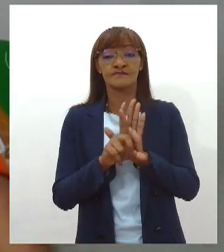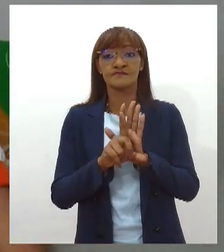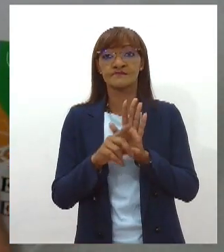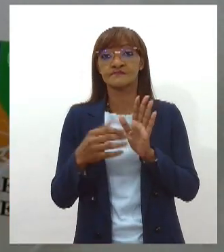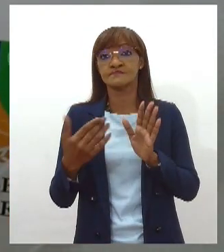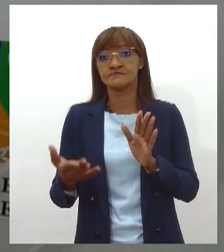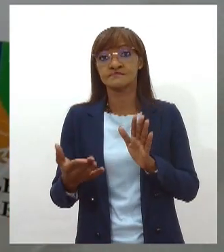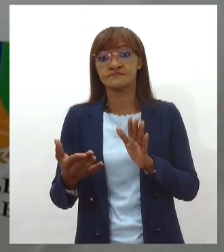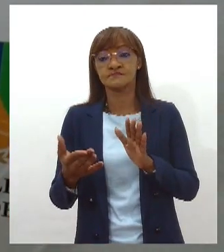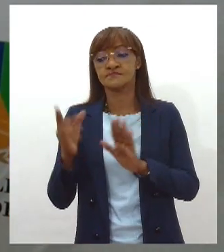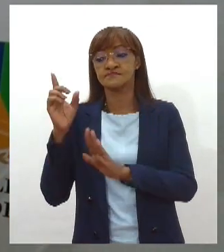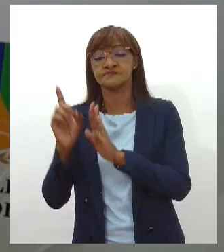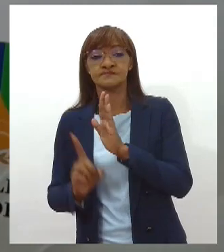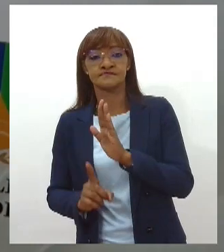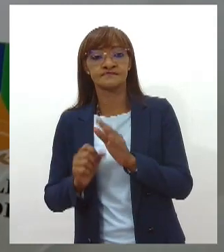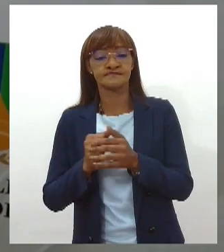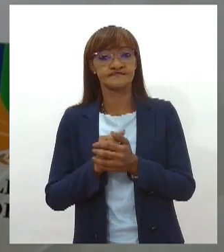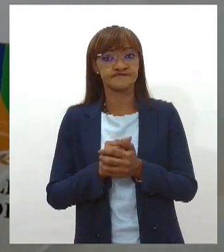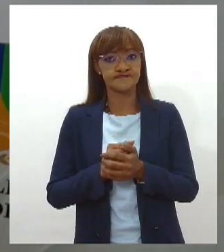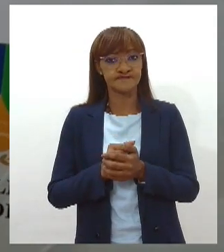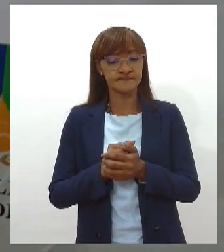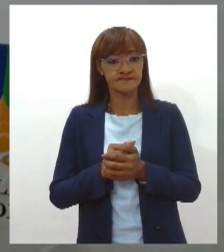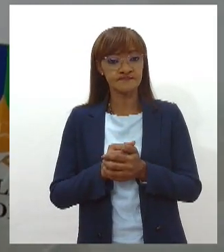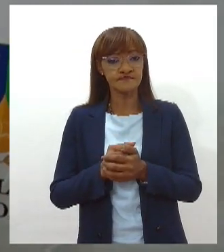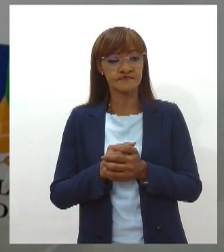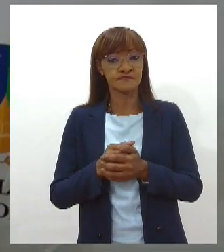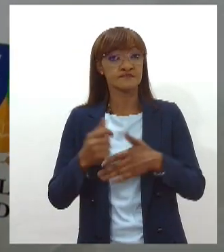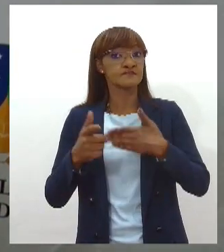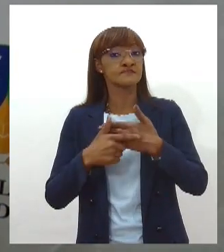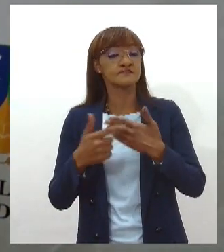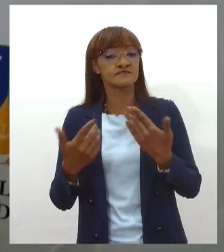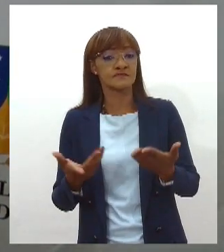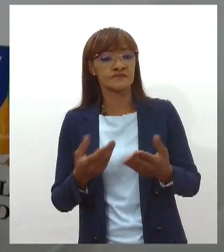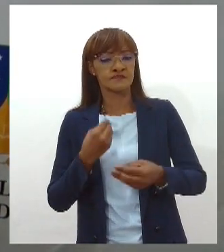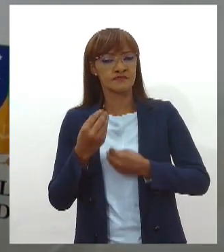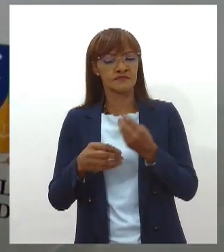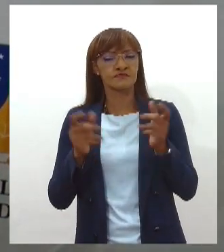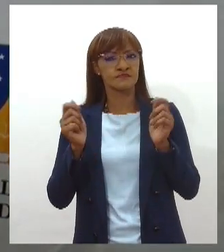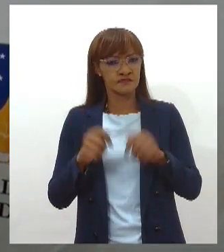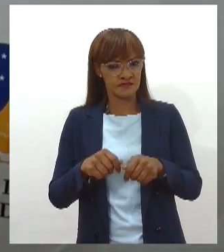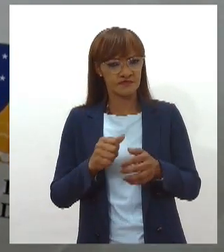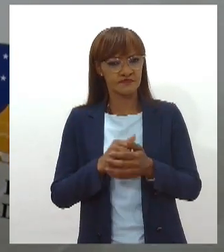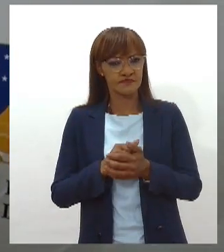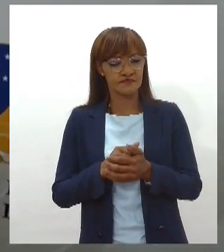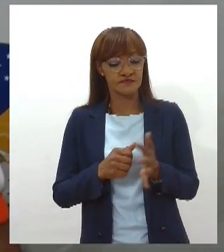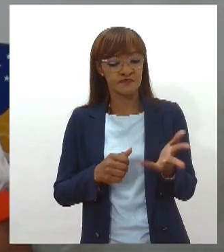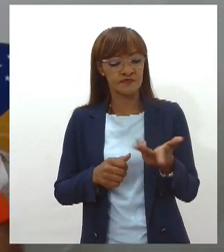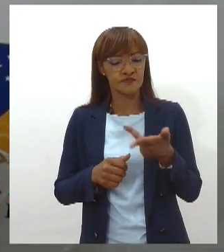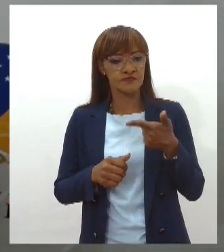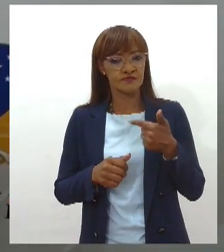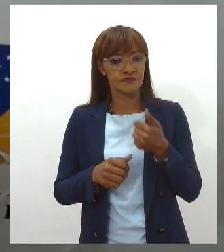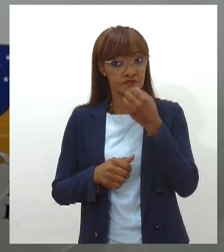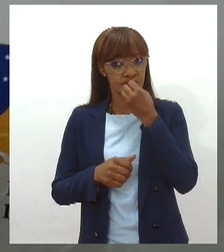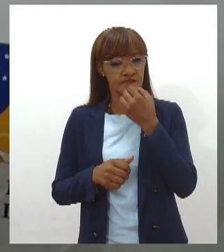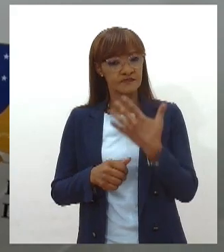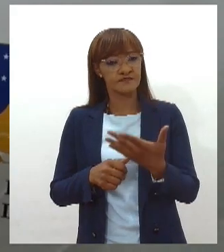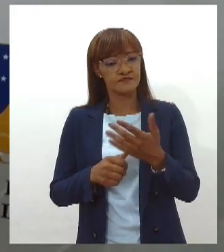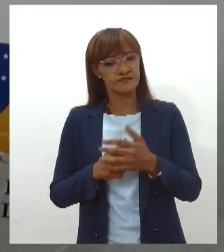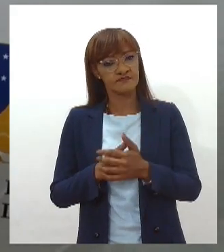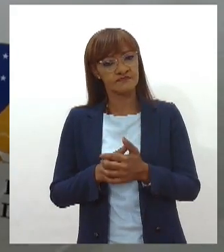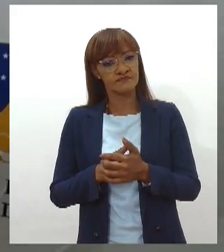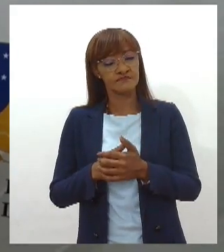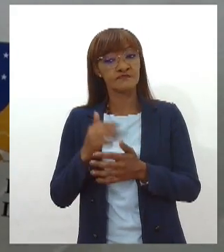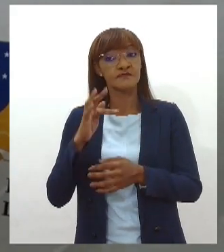espaço social é político e como eles podem trabalhar isso de maneira produtiva para que gerações futuras